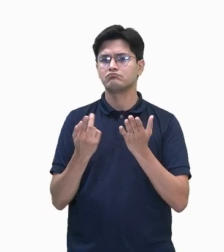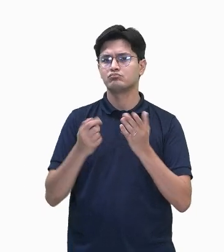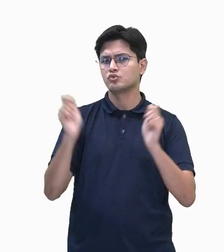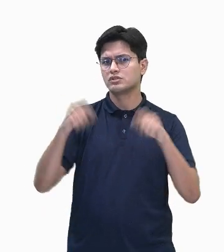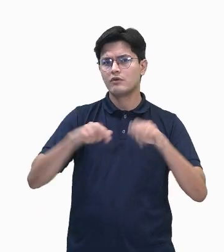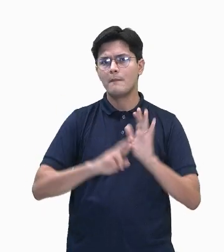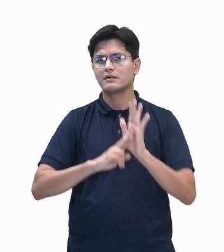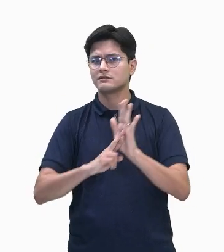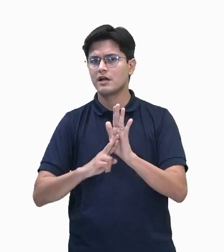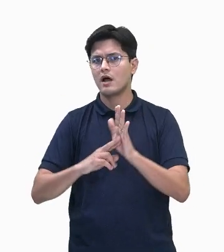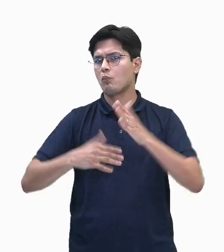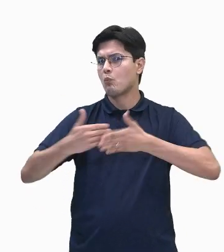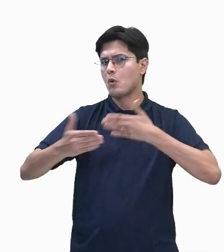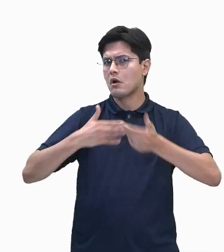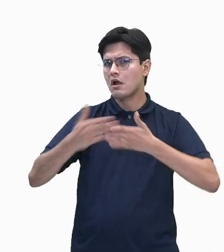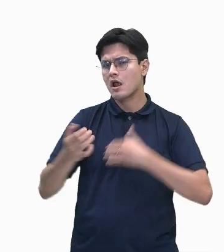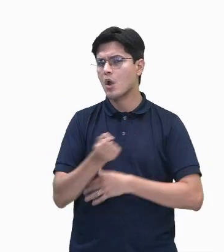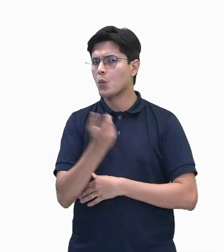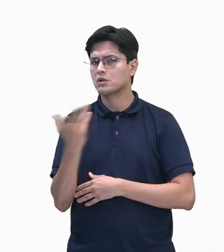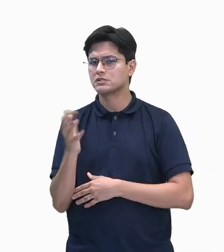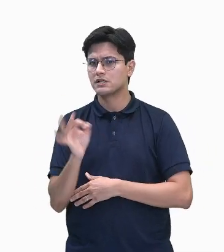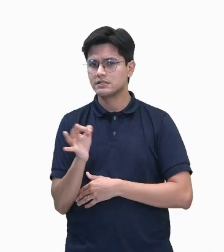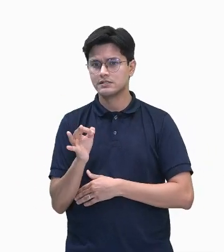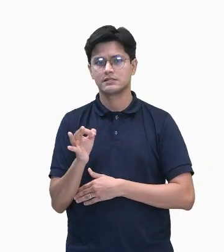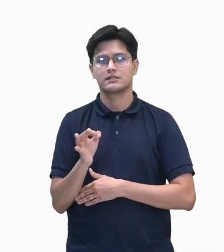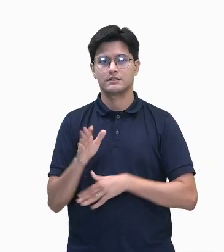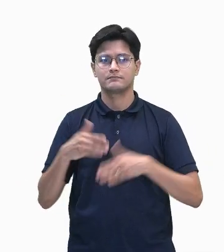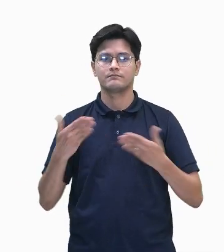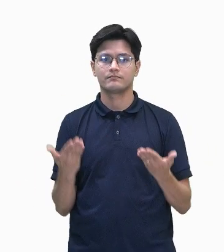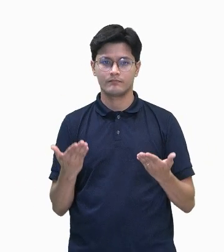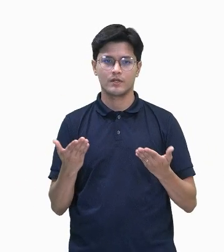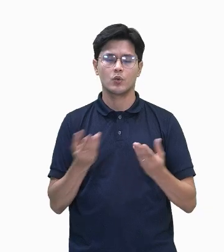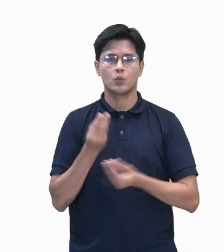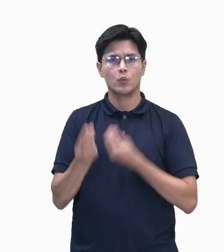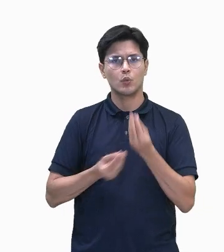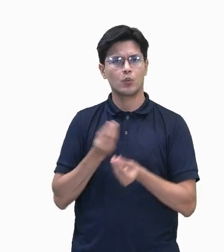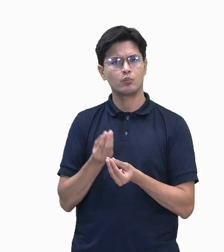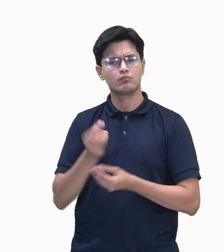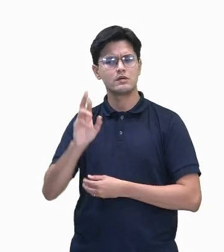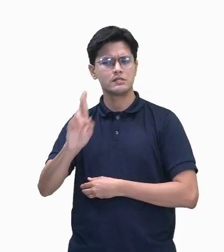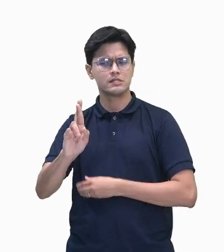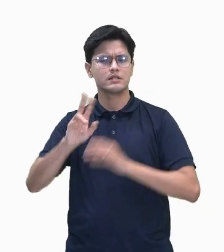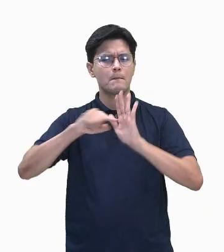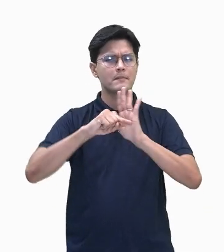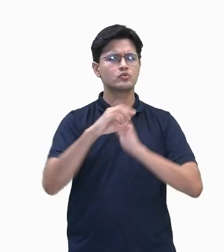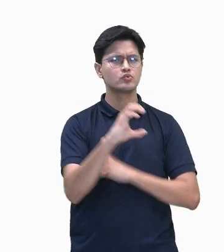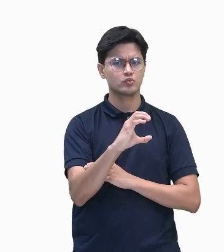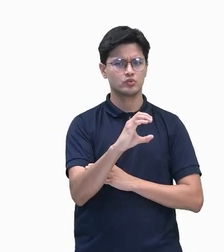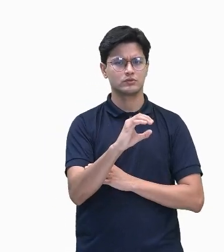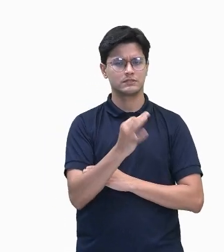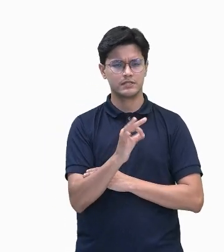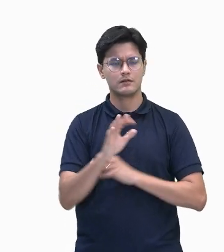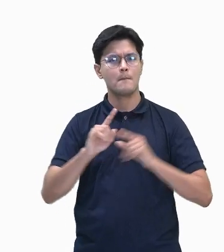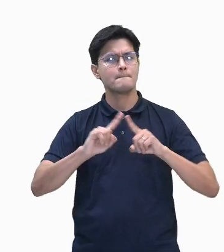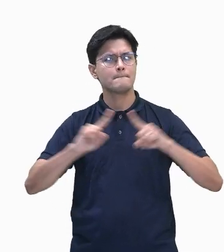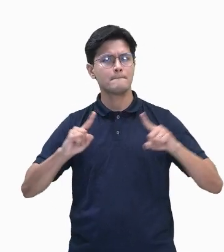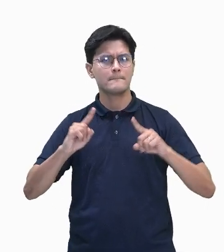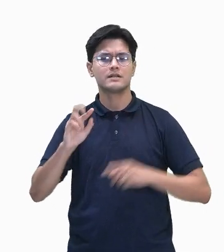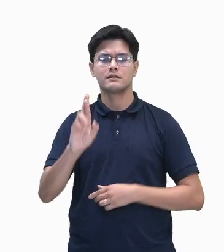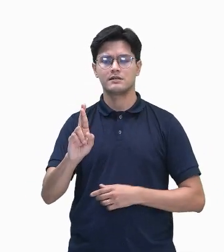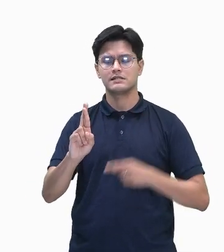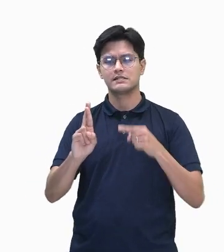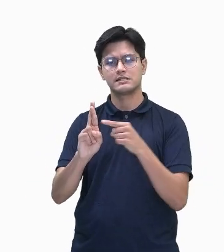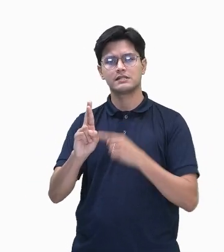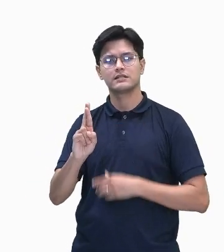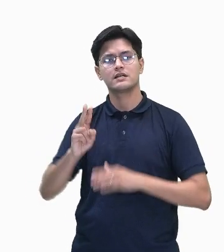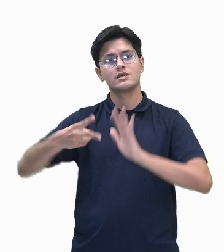dado pela receita menos o custo. Mas a receita, que é R de X, ó, ela é igual